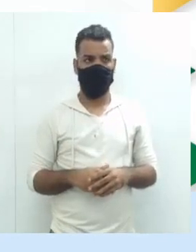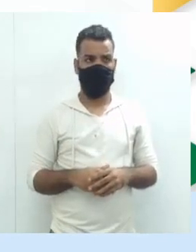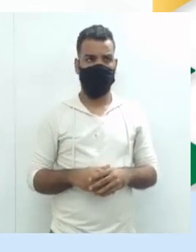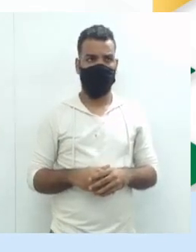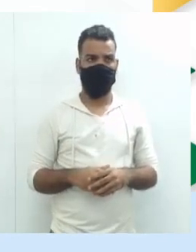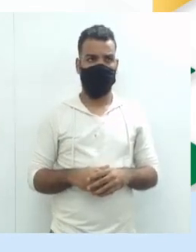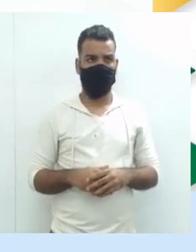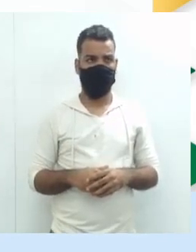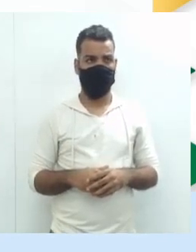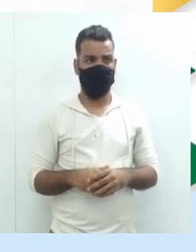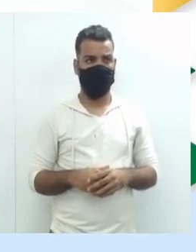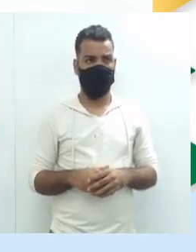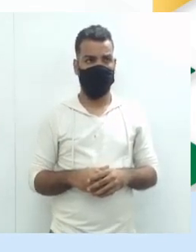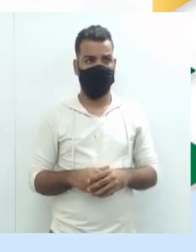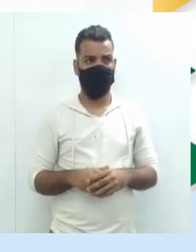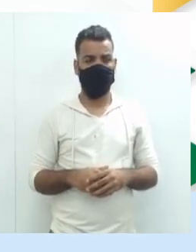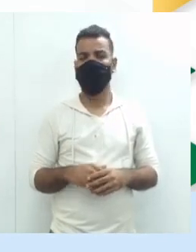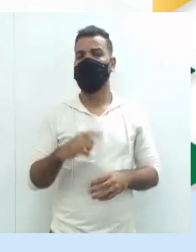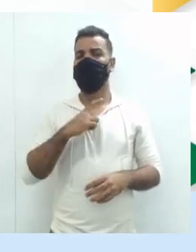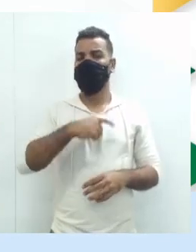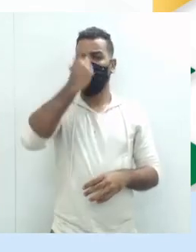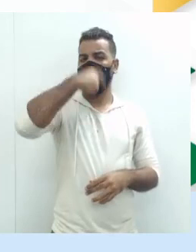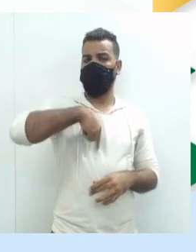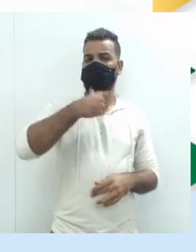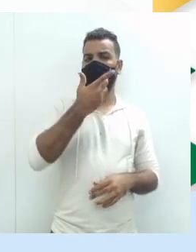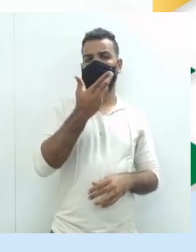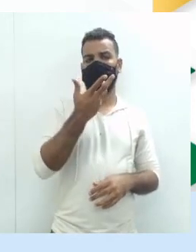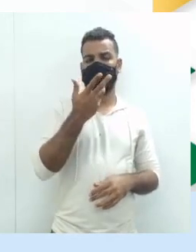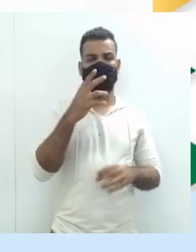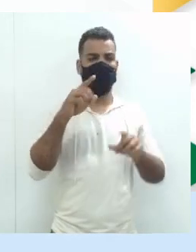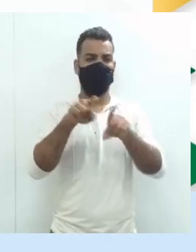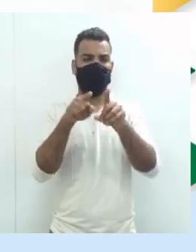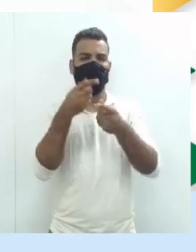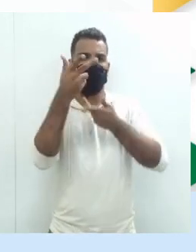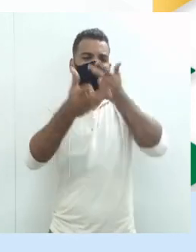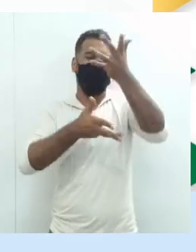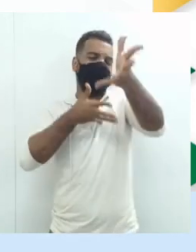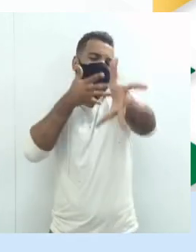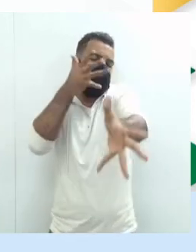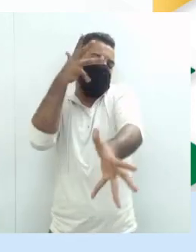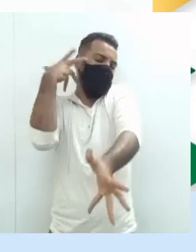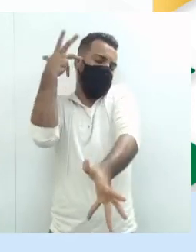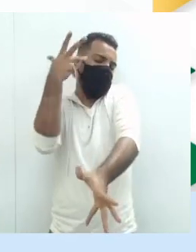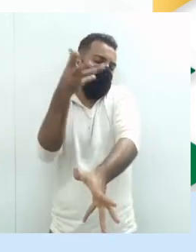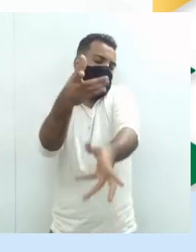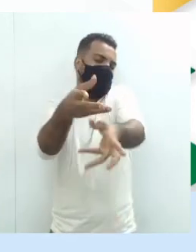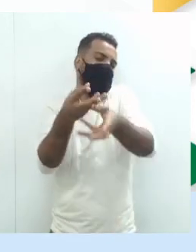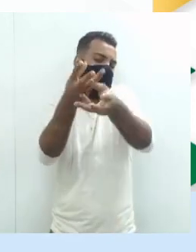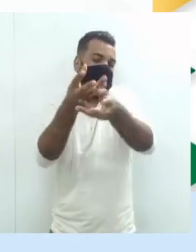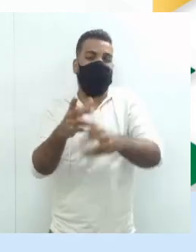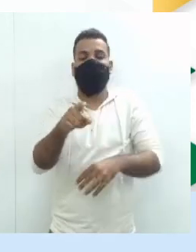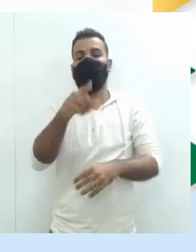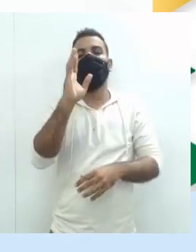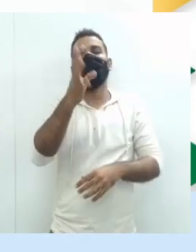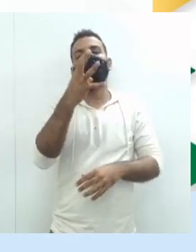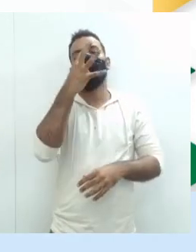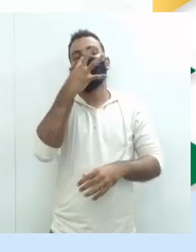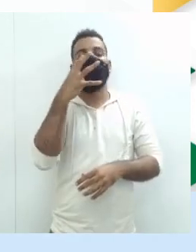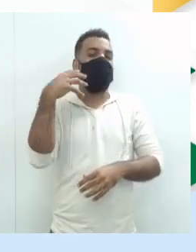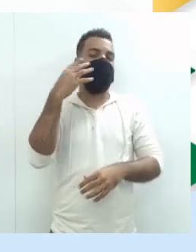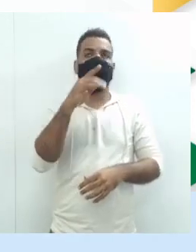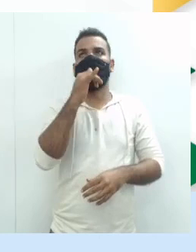Outra característica é a subjetividade e a musicalidade. Então provavelmente você já deve também